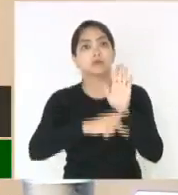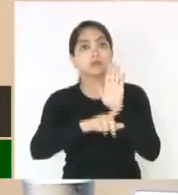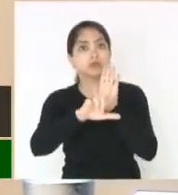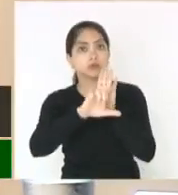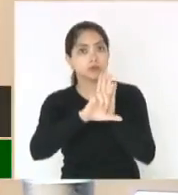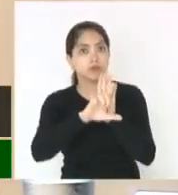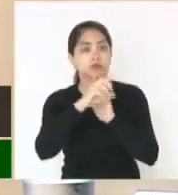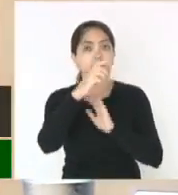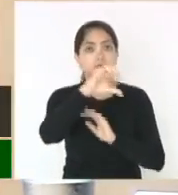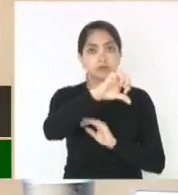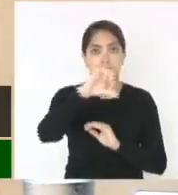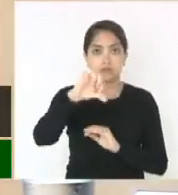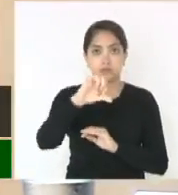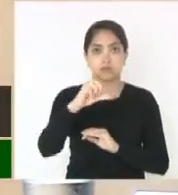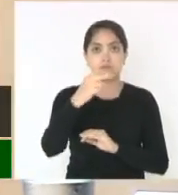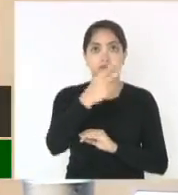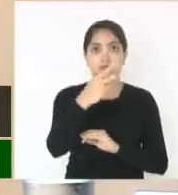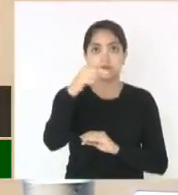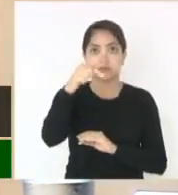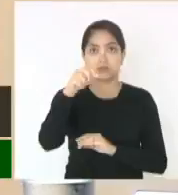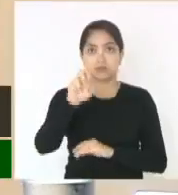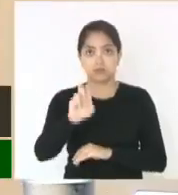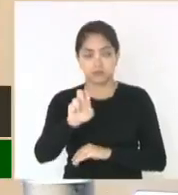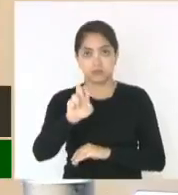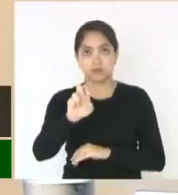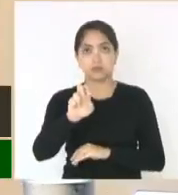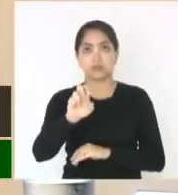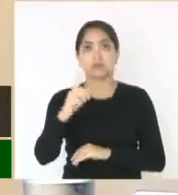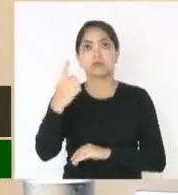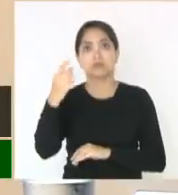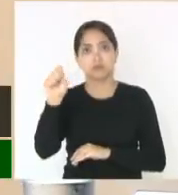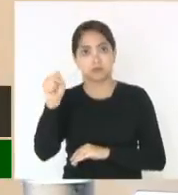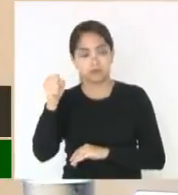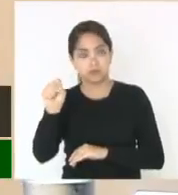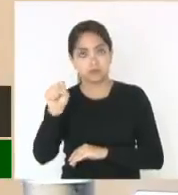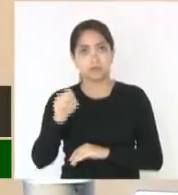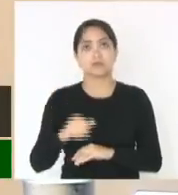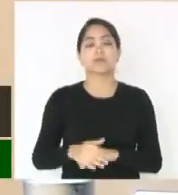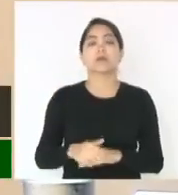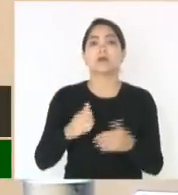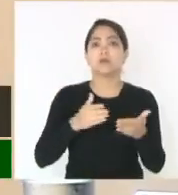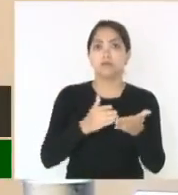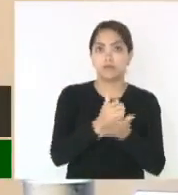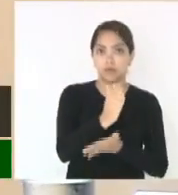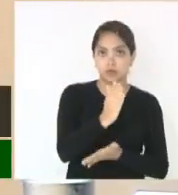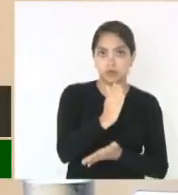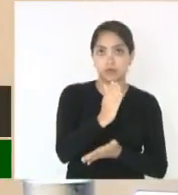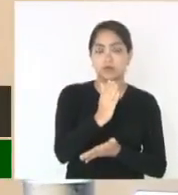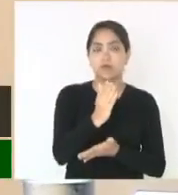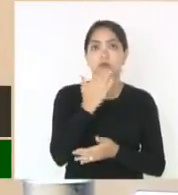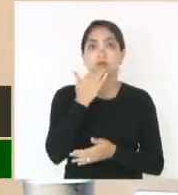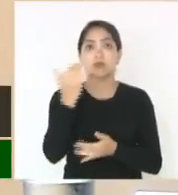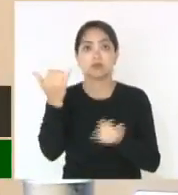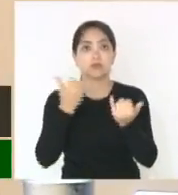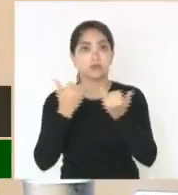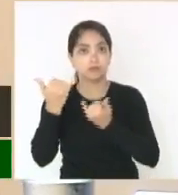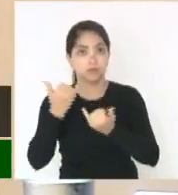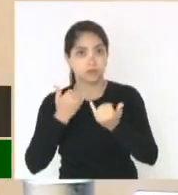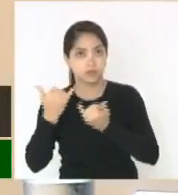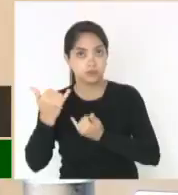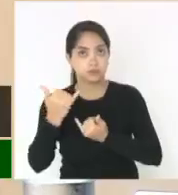número 99 e 275, também 2018, e foram aprovados o pedido de informações de